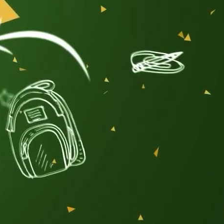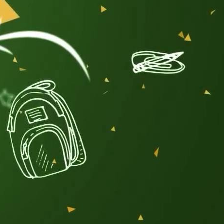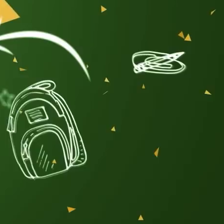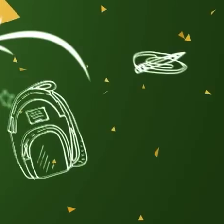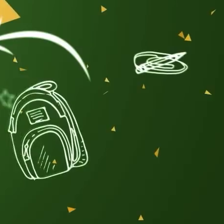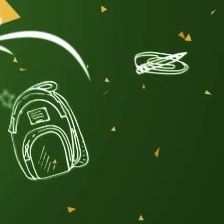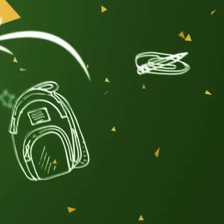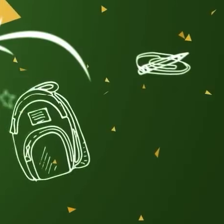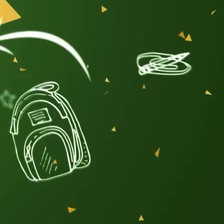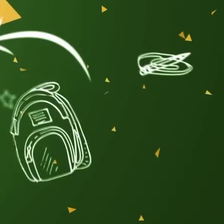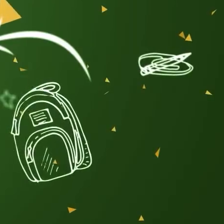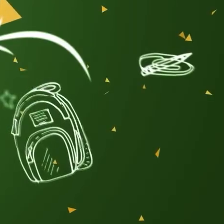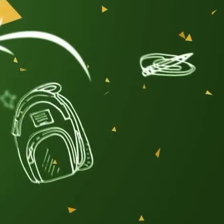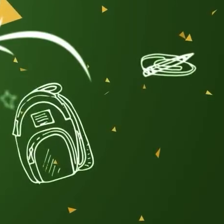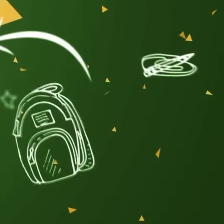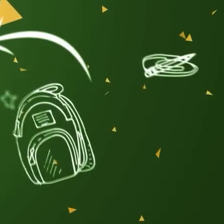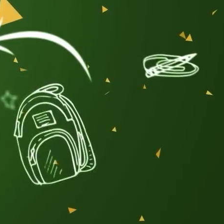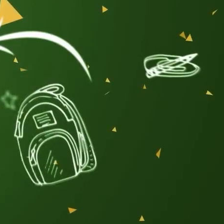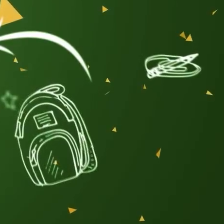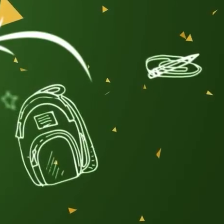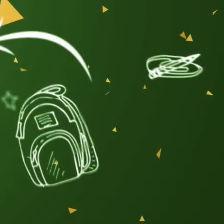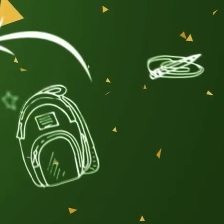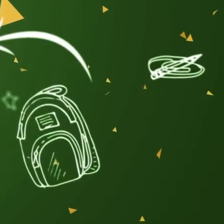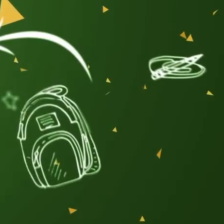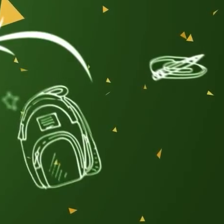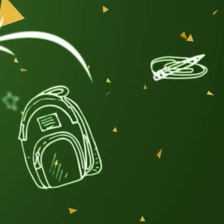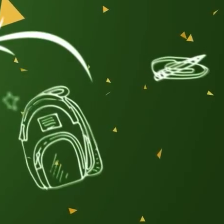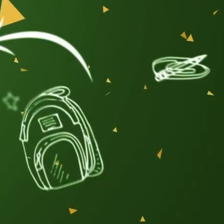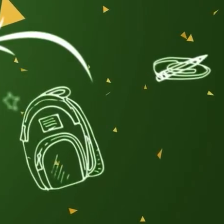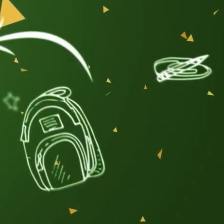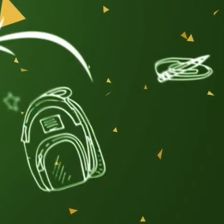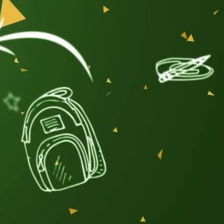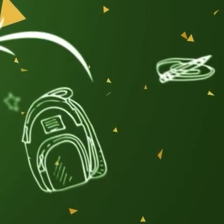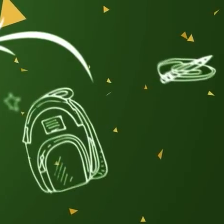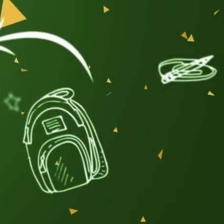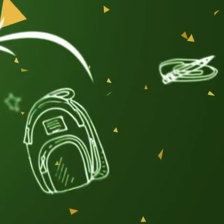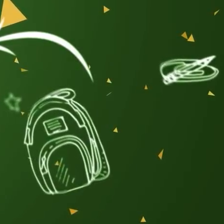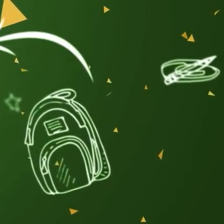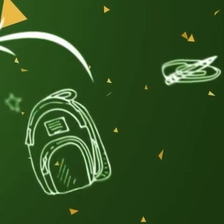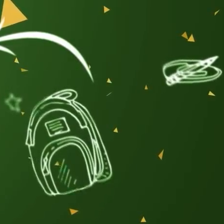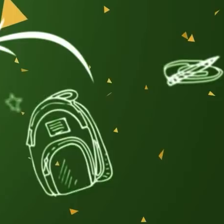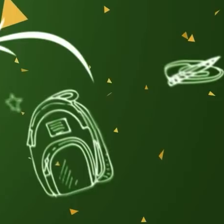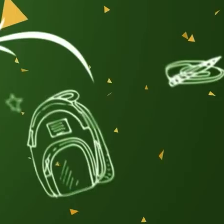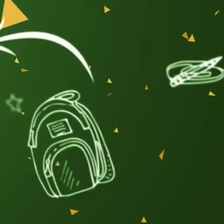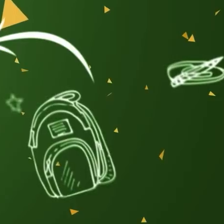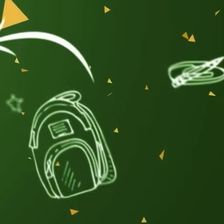Já de início, eu quero te contar uma lenda.